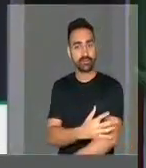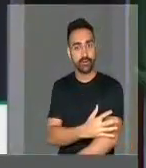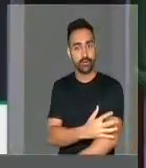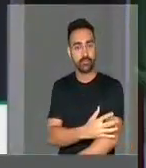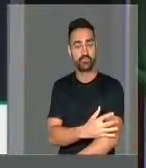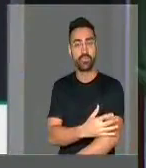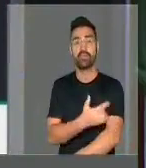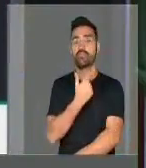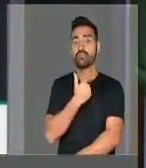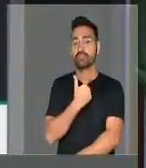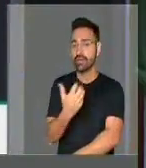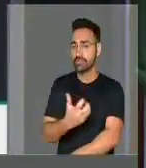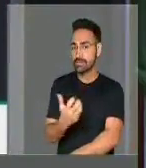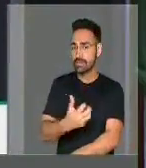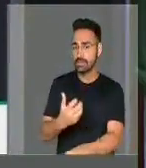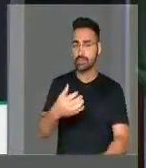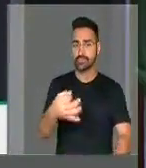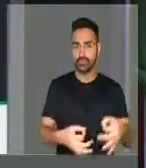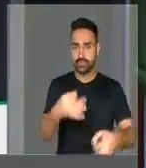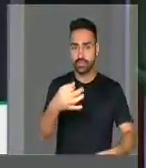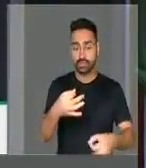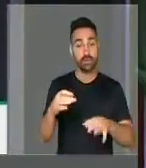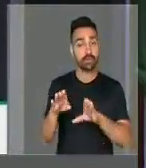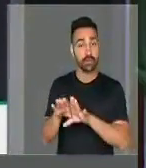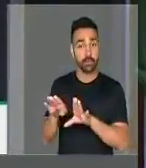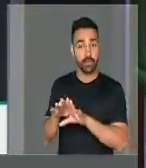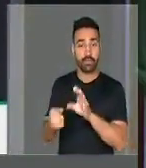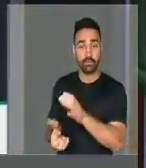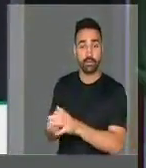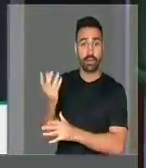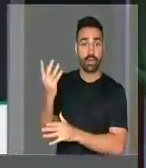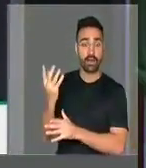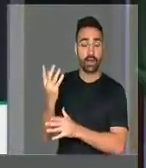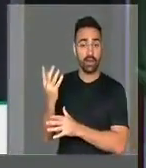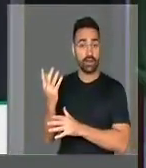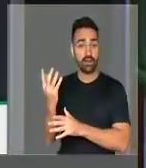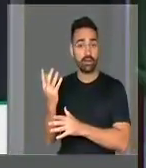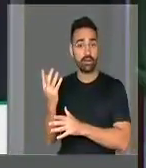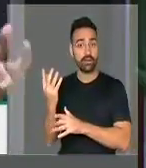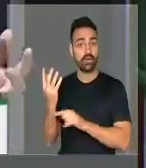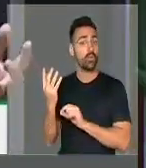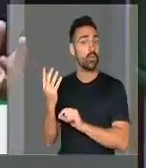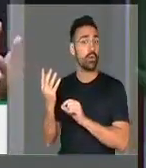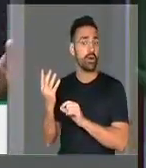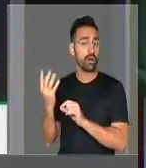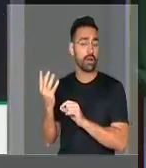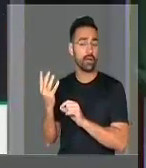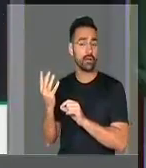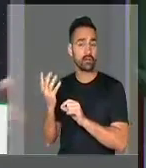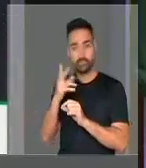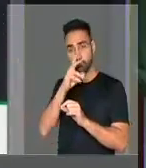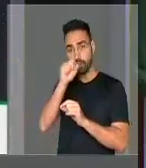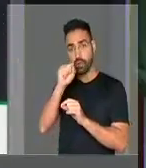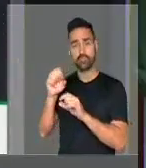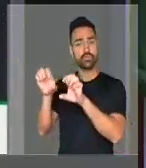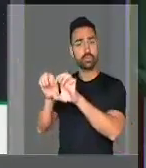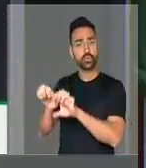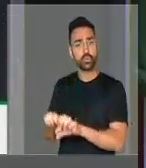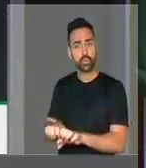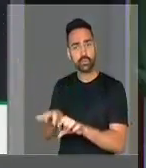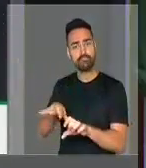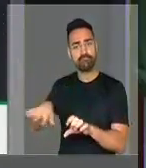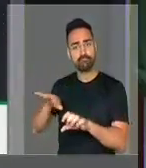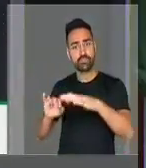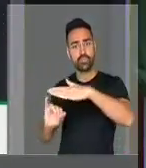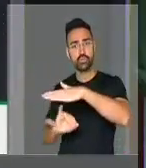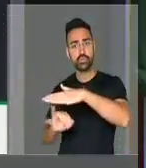ânsia de justiça e a criação institucional, inclusive, de estruturas que permitam que